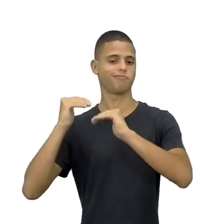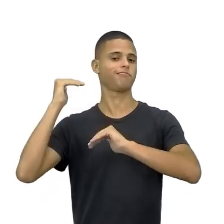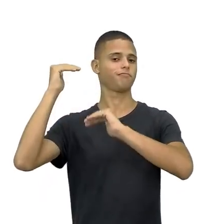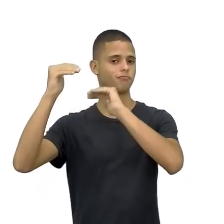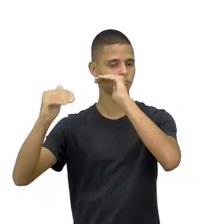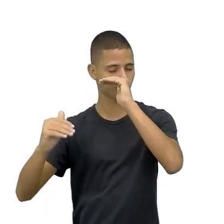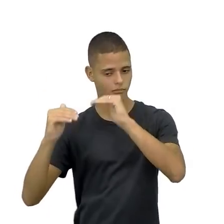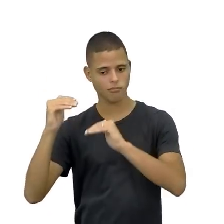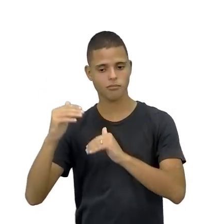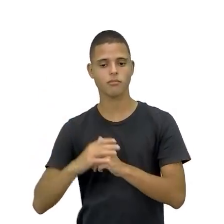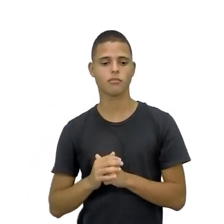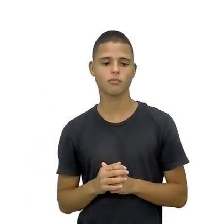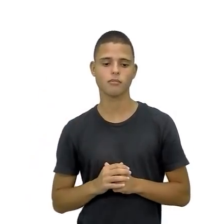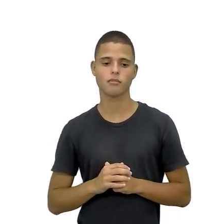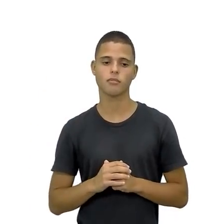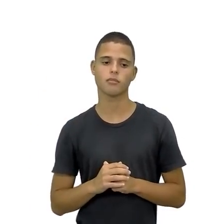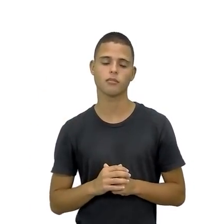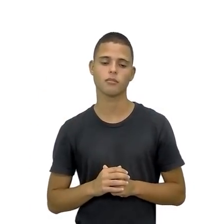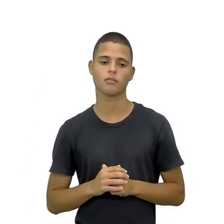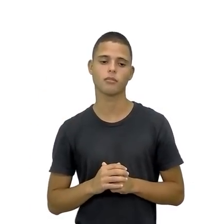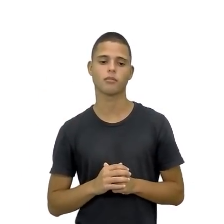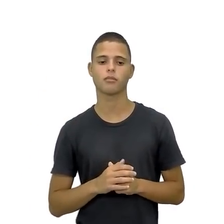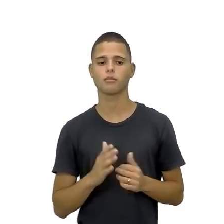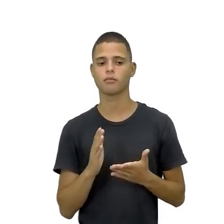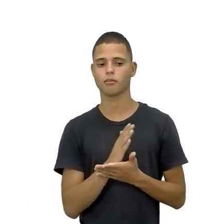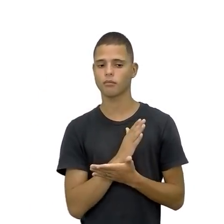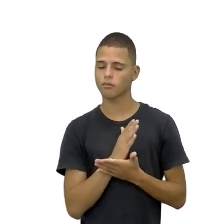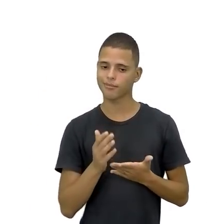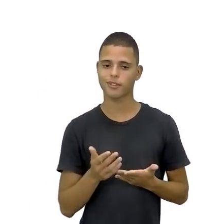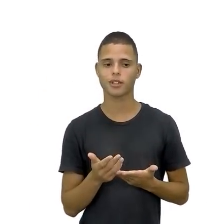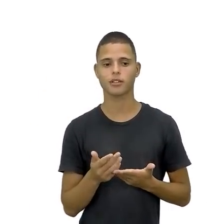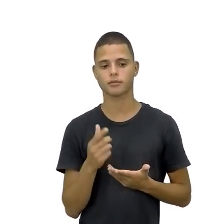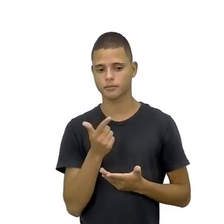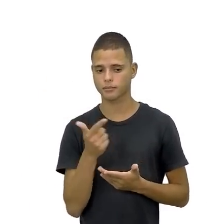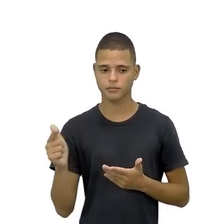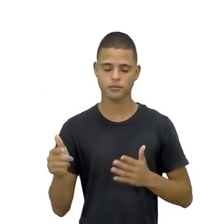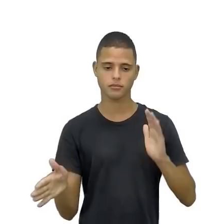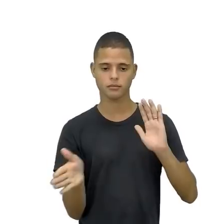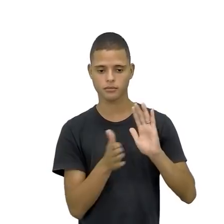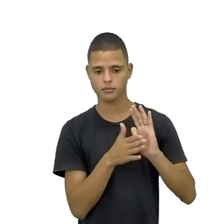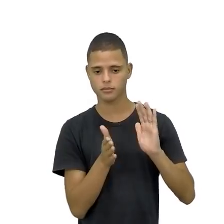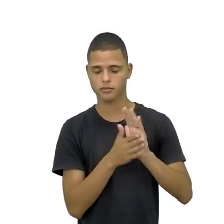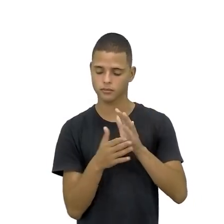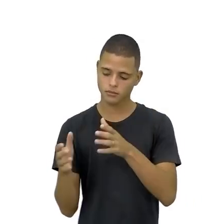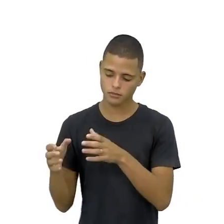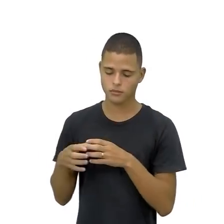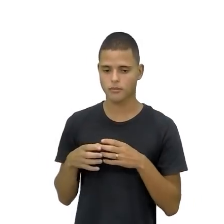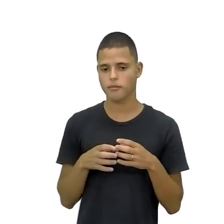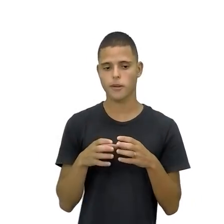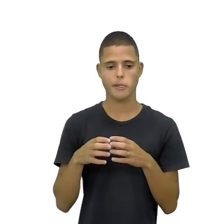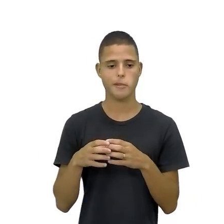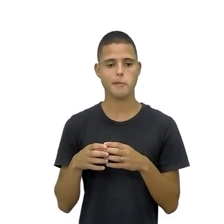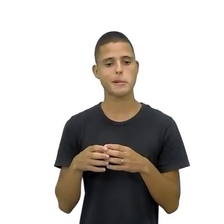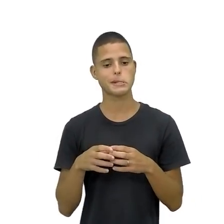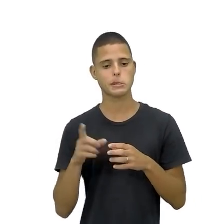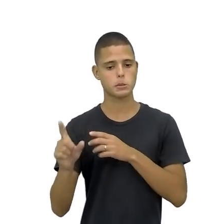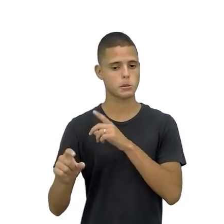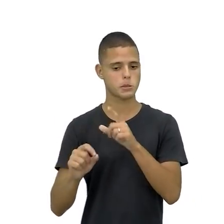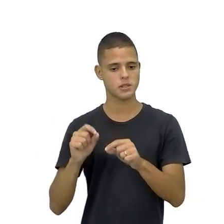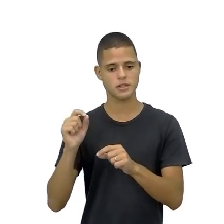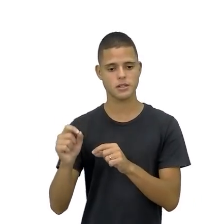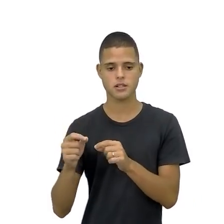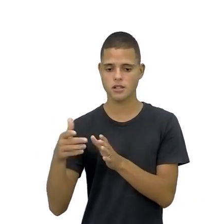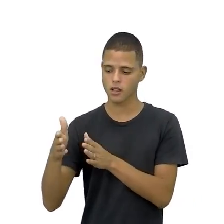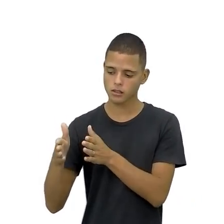mas provavelmente ainda também não tão sedimentada, né? Então, propor em pequenos grupos esse desenvolvimento das atividades selecionadas para o